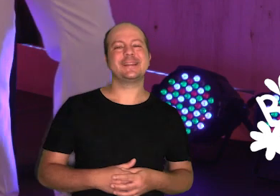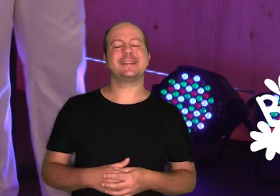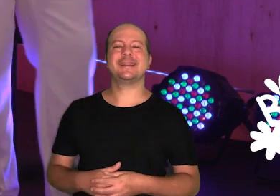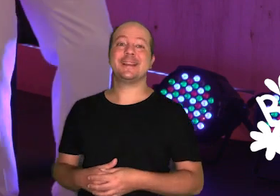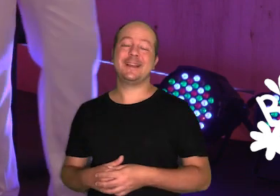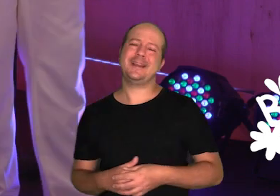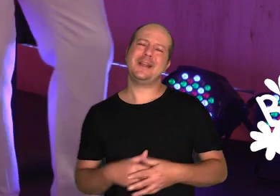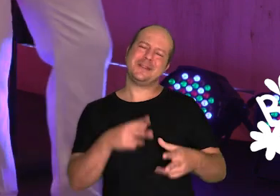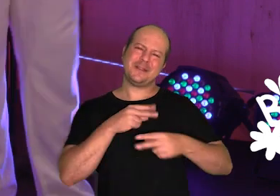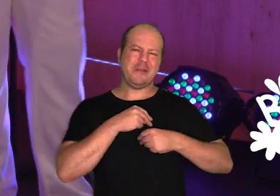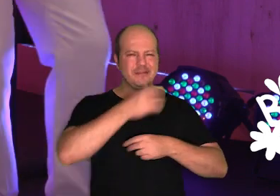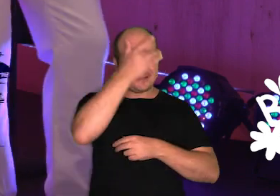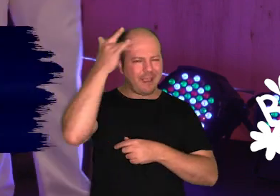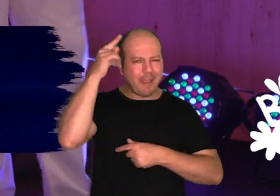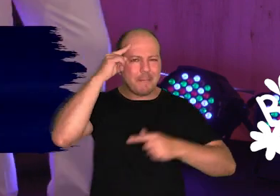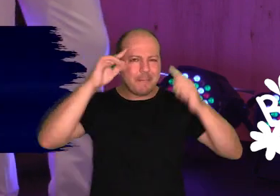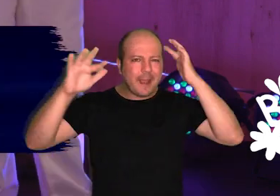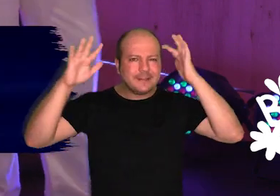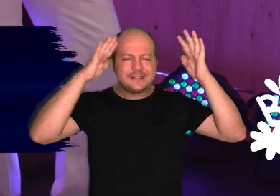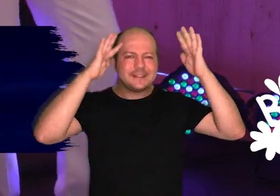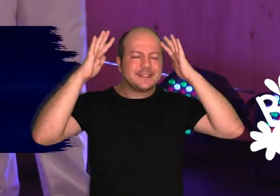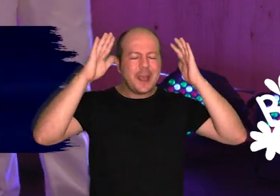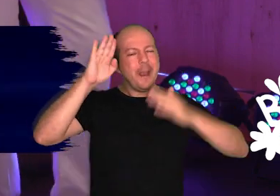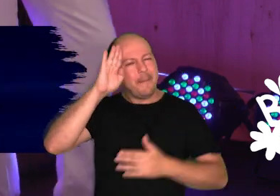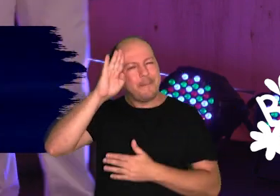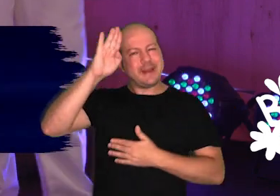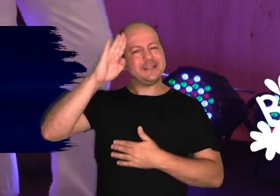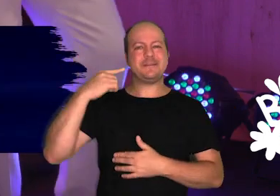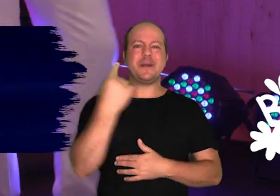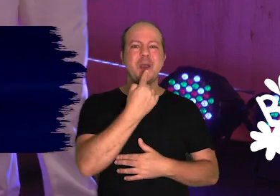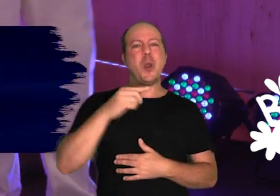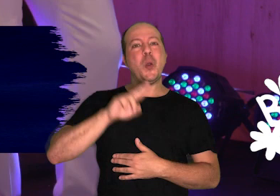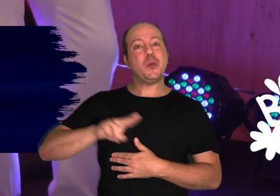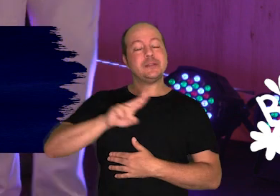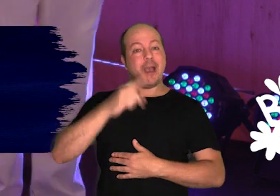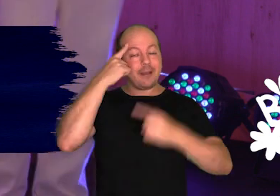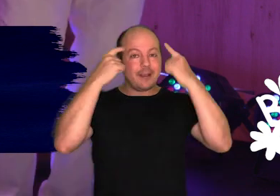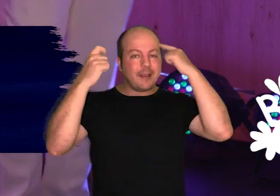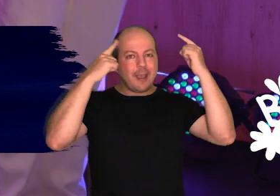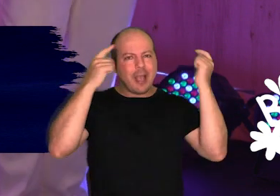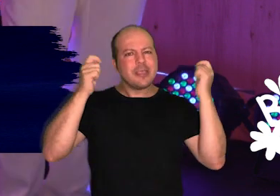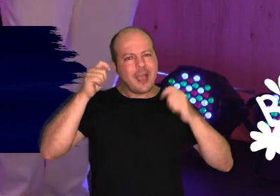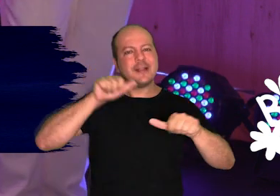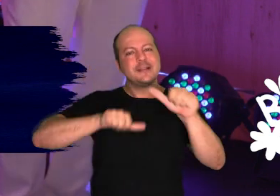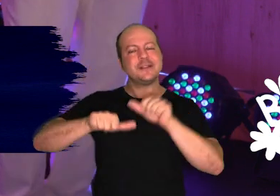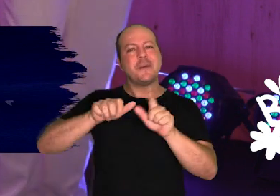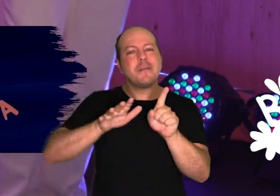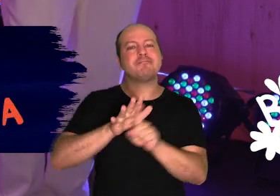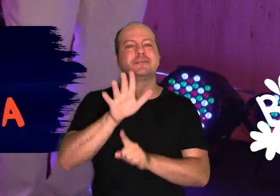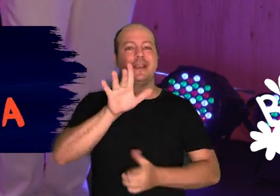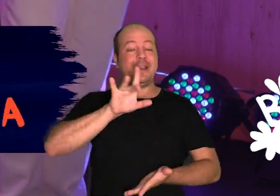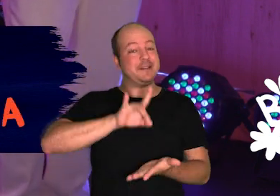Ah, gente, a imaginação é o nosso principal recurso para criar e transformar